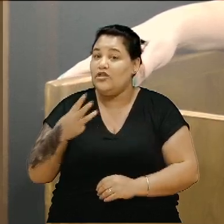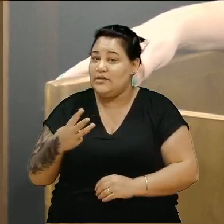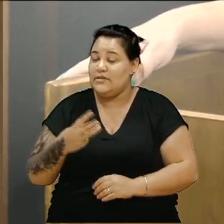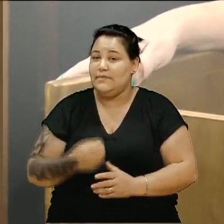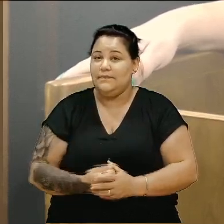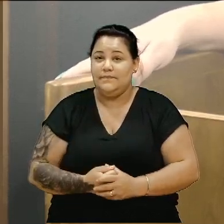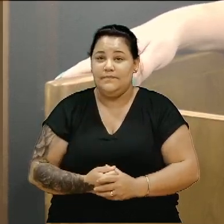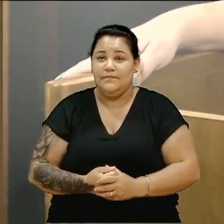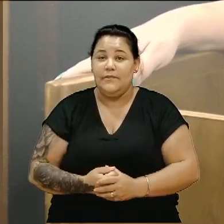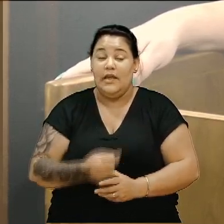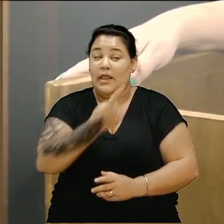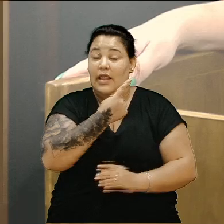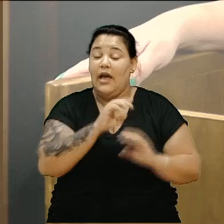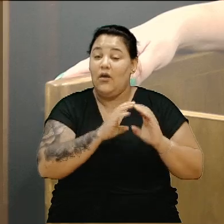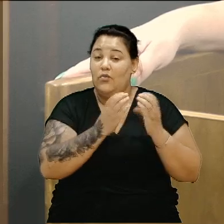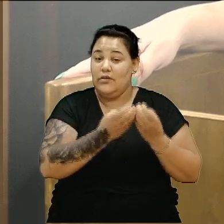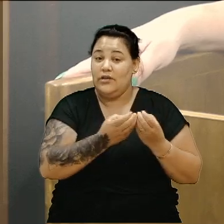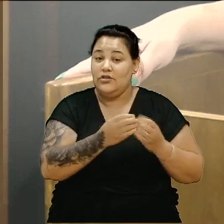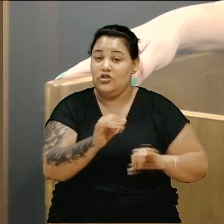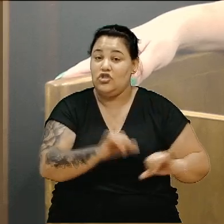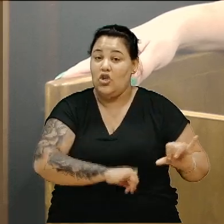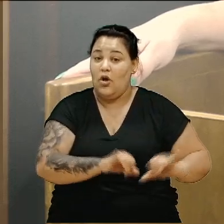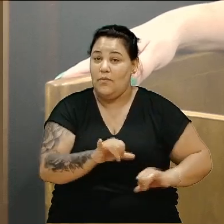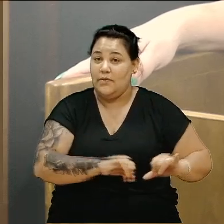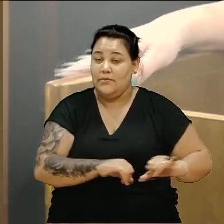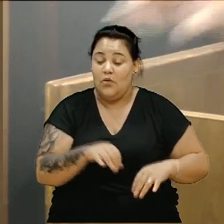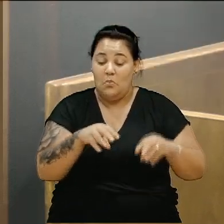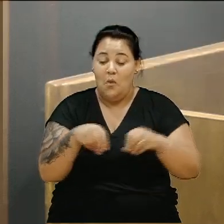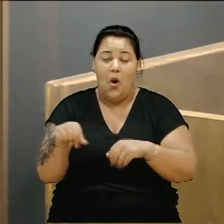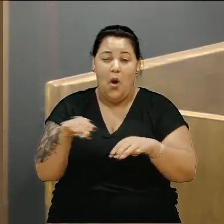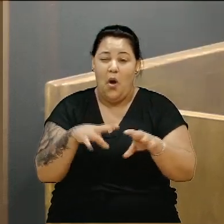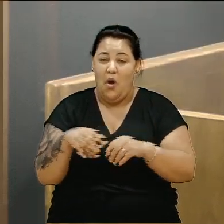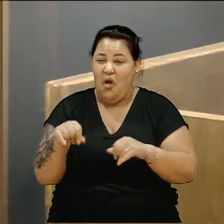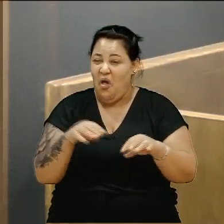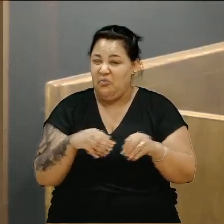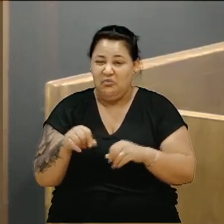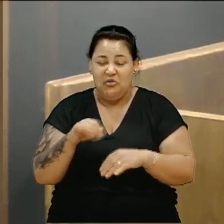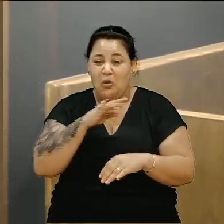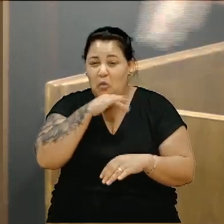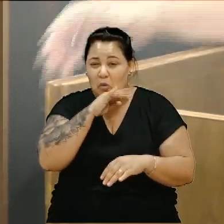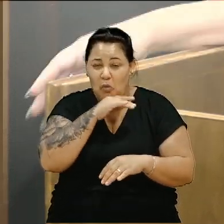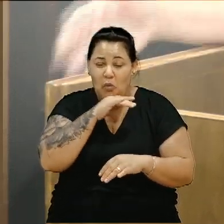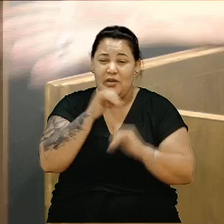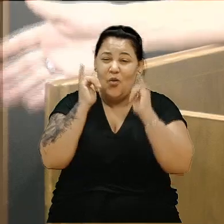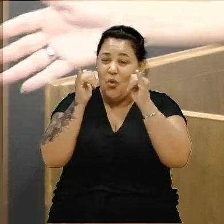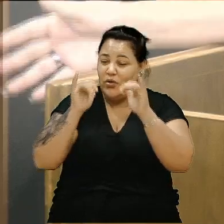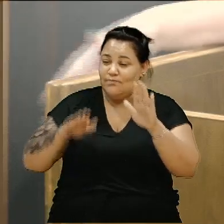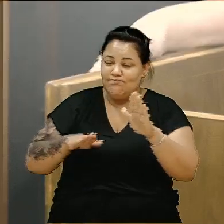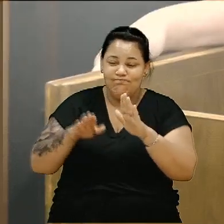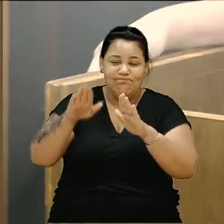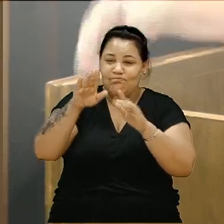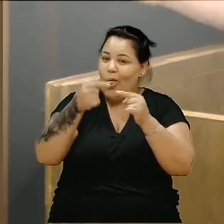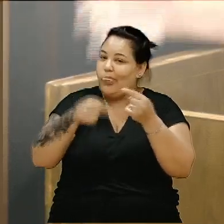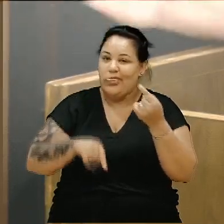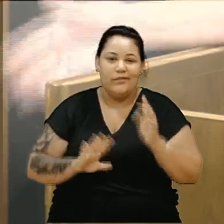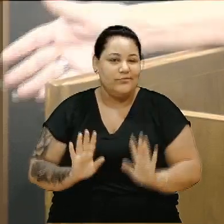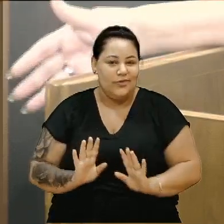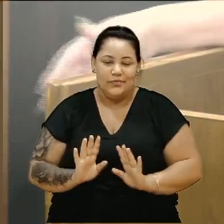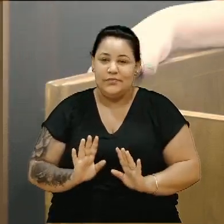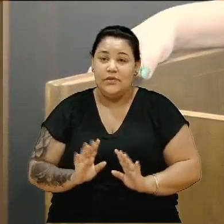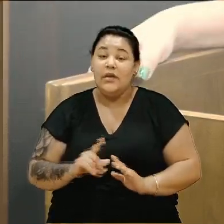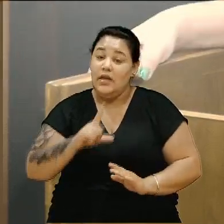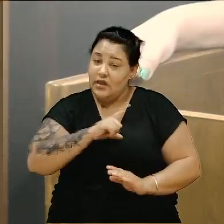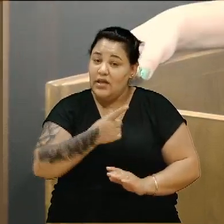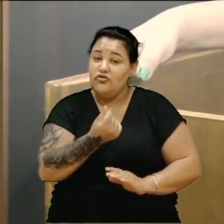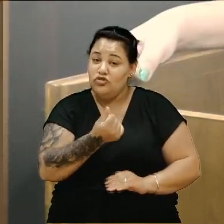aquela comunidade sofre no barro e no pó e tudo mais, e os ônibus não sobem e o dinheiro está em caixa. Então, a gente